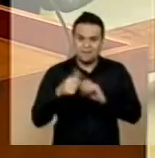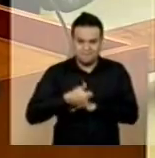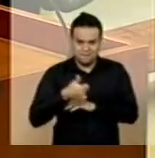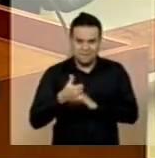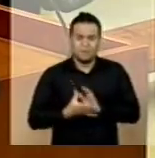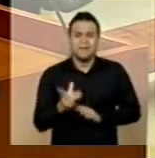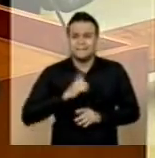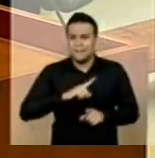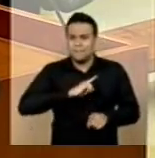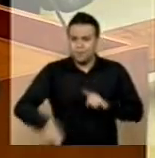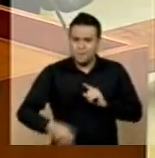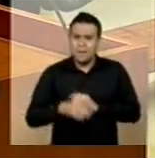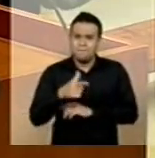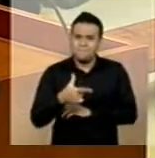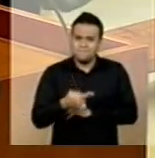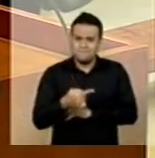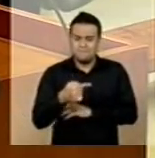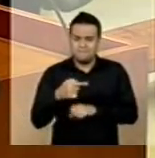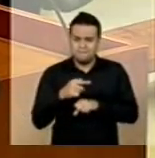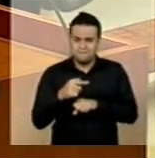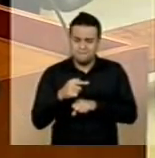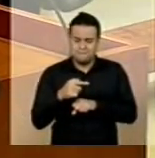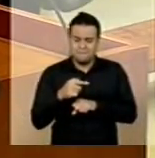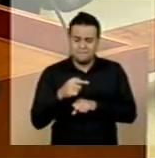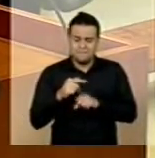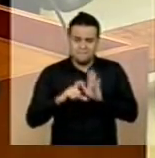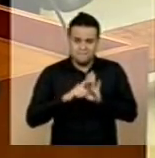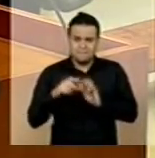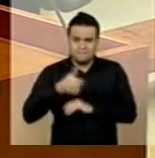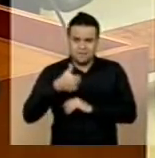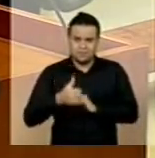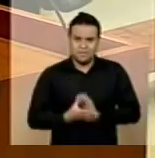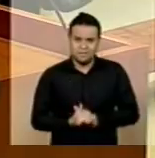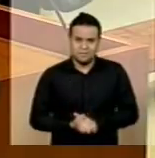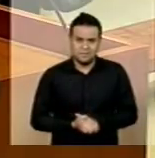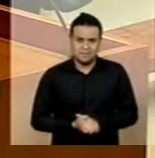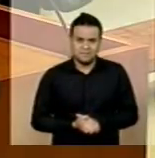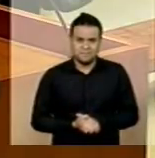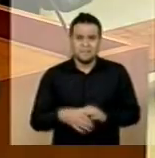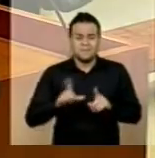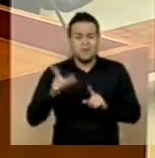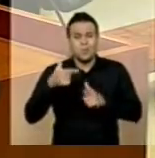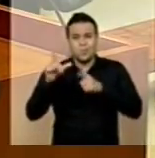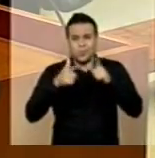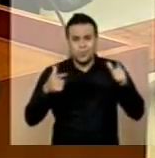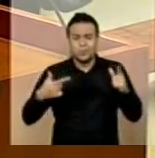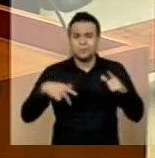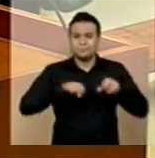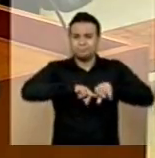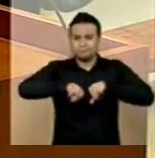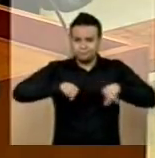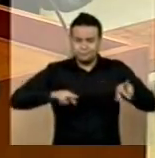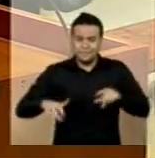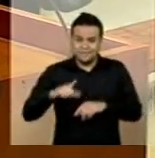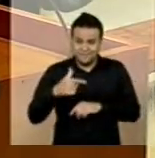Onde está as proibições? No 27 parágrafo 1º. Também inviolabilidade, a imunidade e todas as demais questões. O 27 parágrafo 1º, na